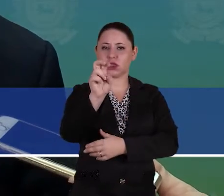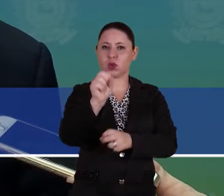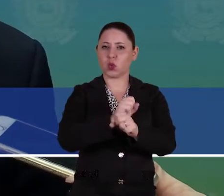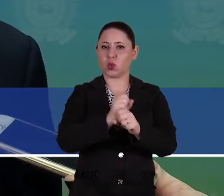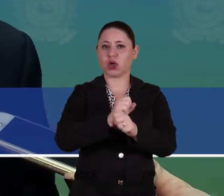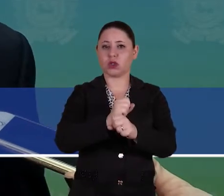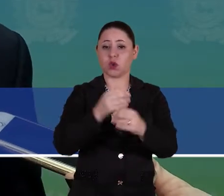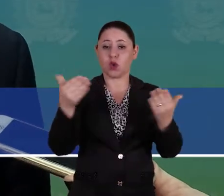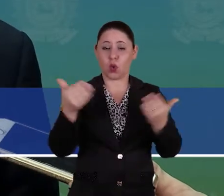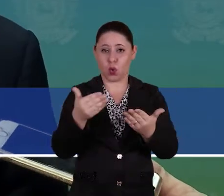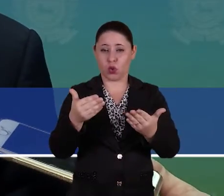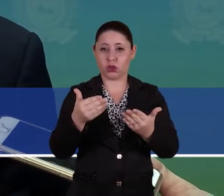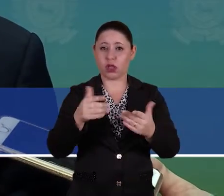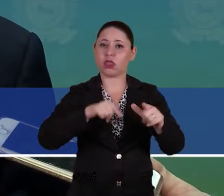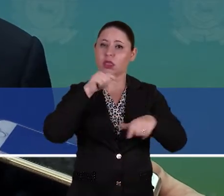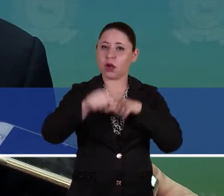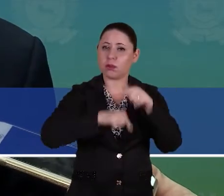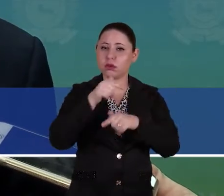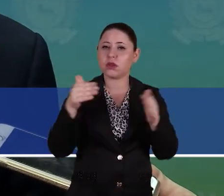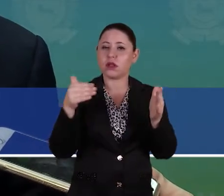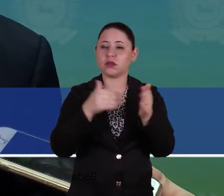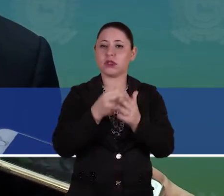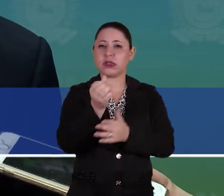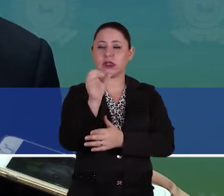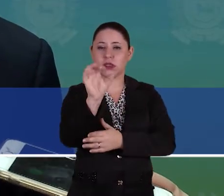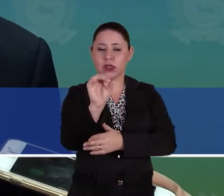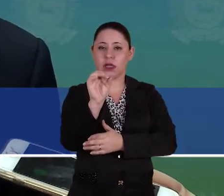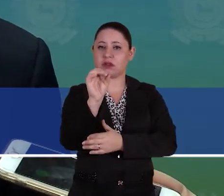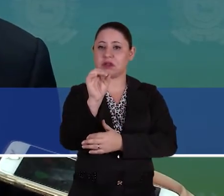anos de idade. Hoje, da forma como está, ele trabalha